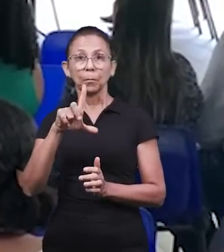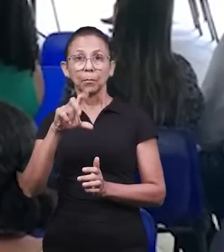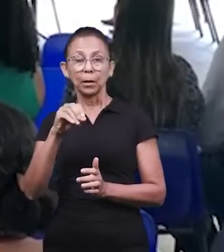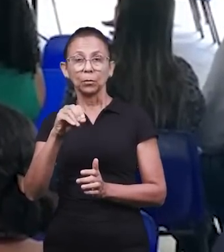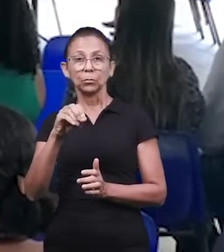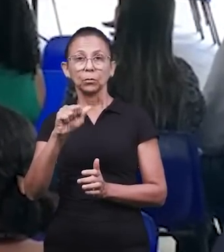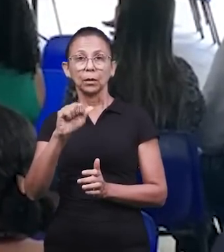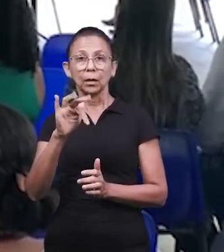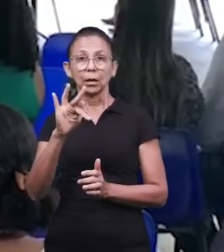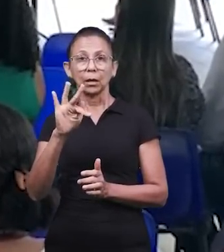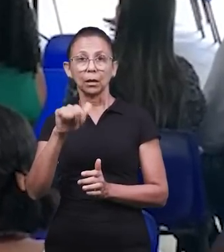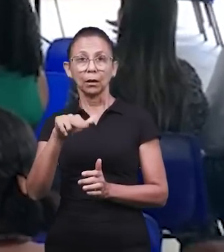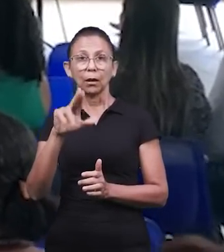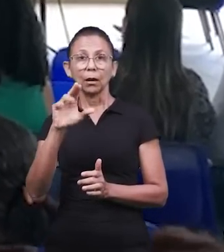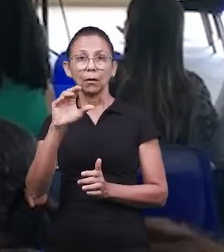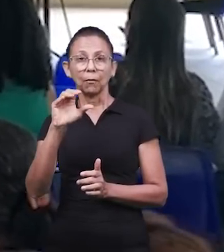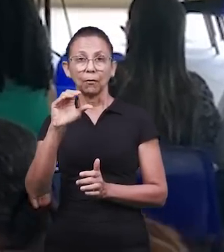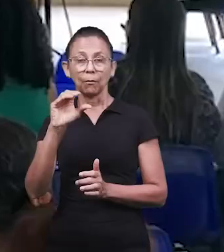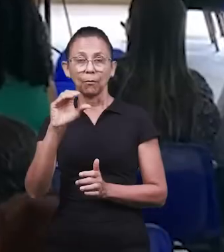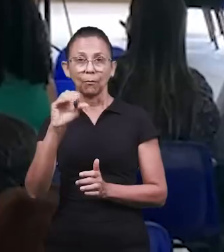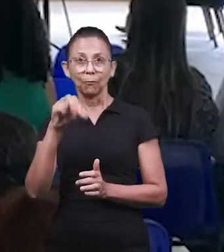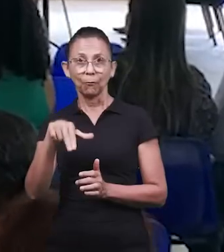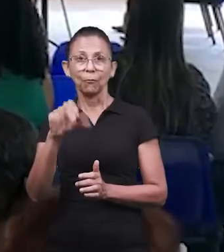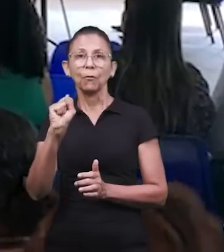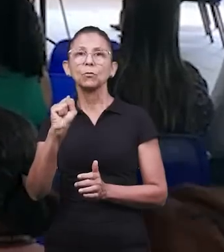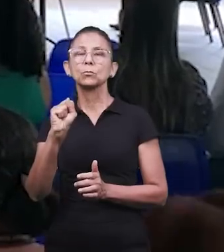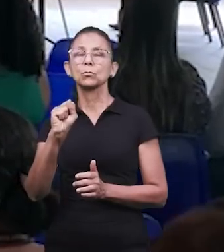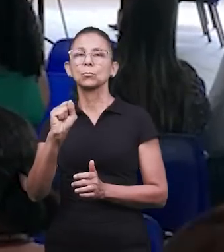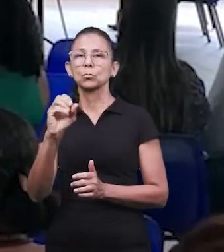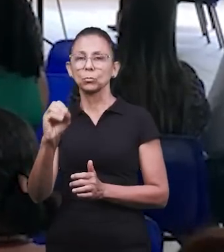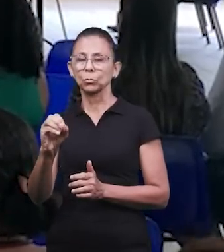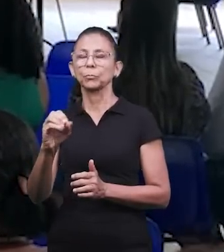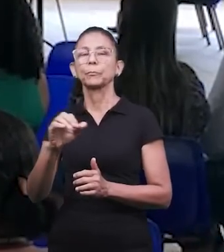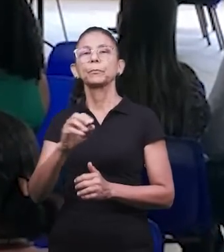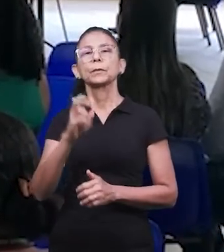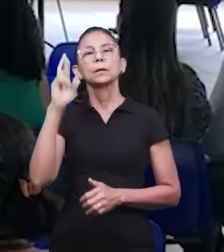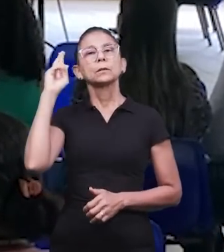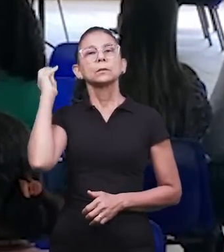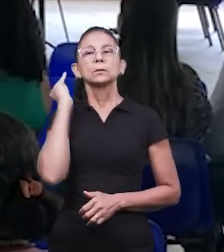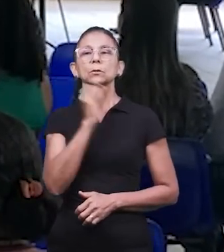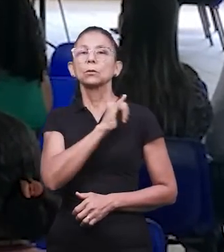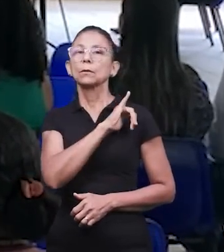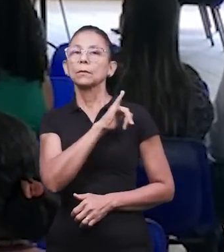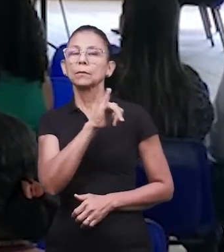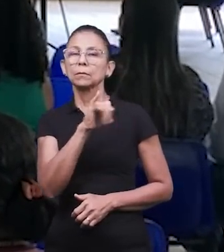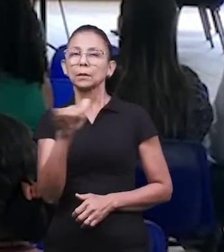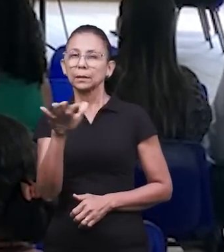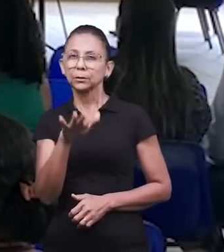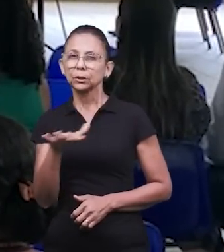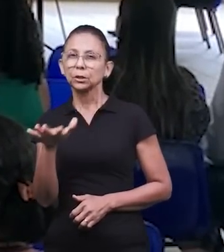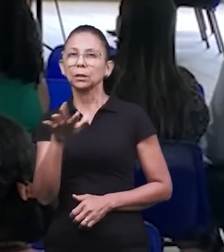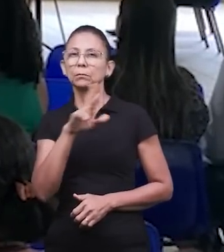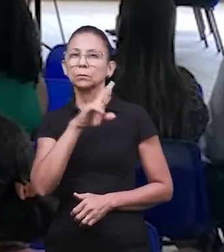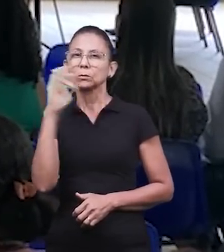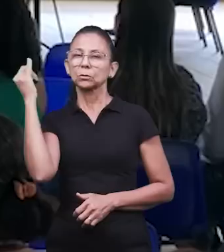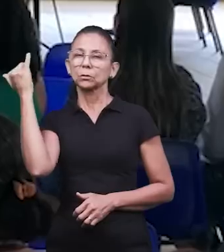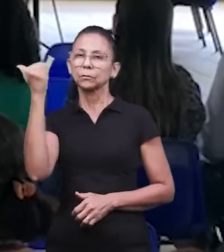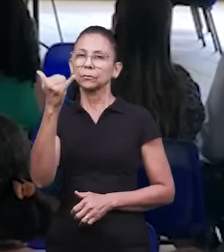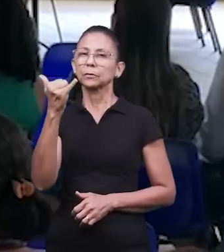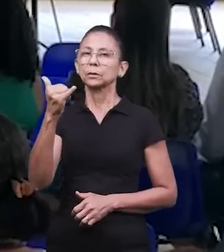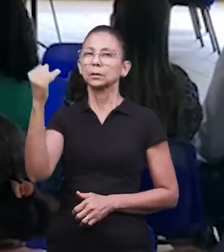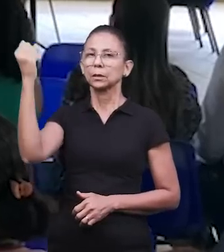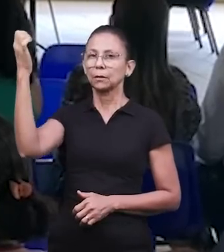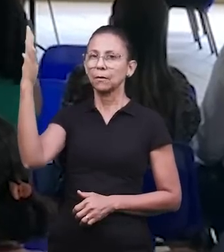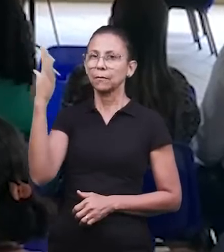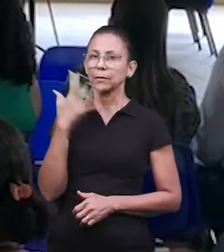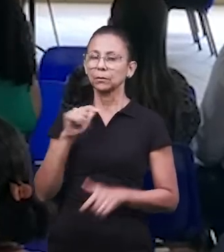nosso Deus ainda disse também a todo o grupo que esse trabalho vai contribuir para que ele realize uma coisa nova na região de